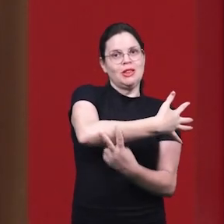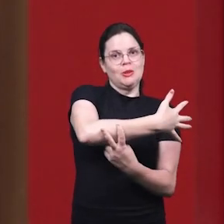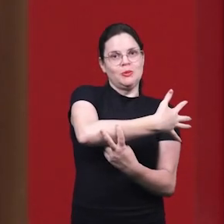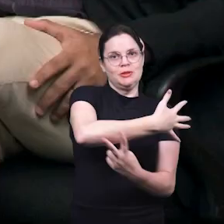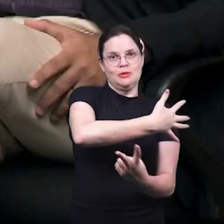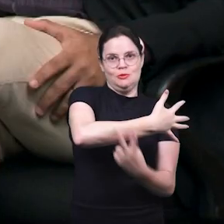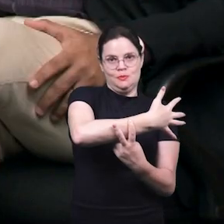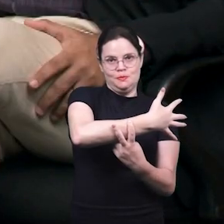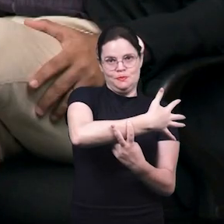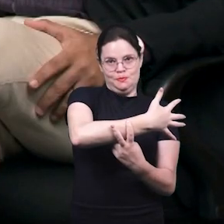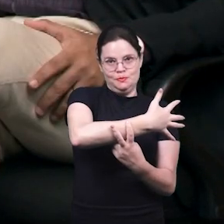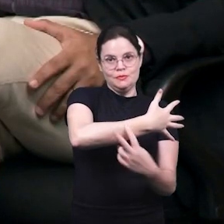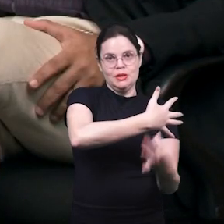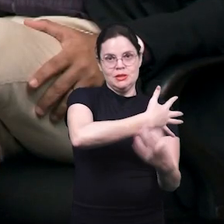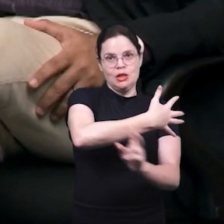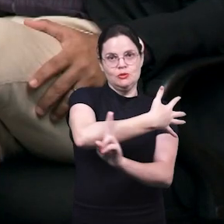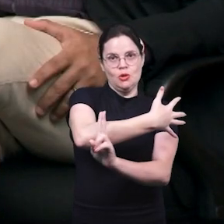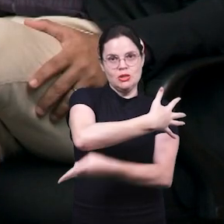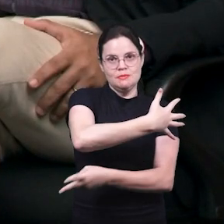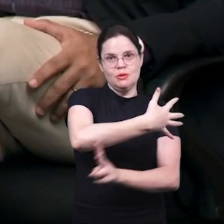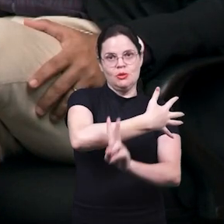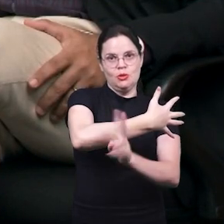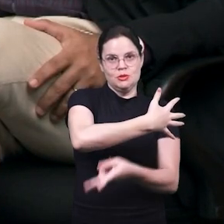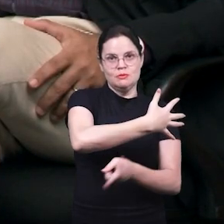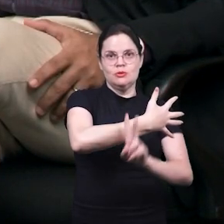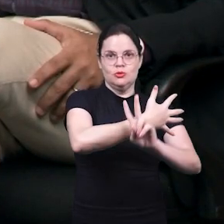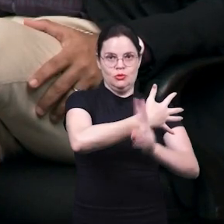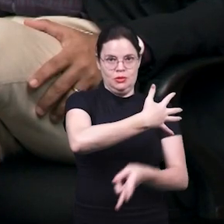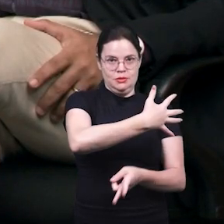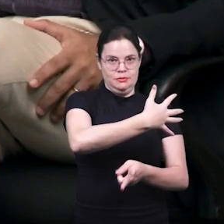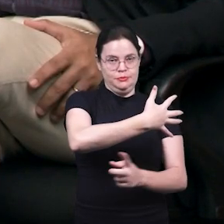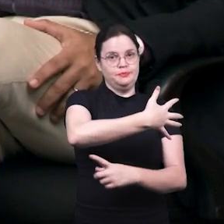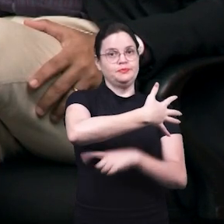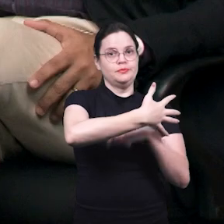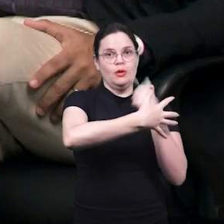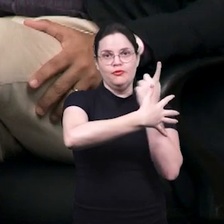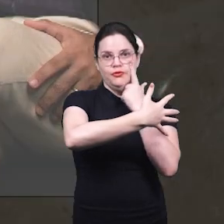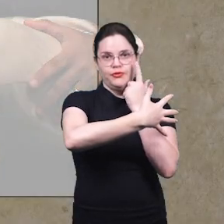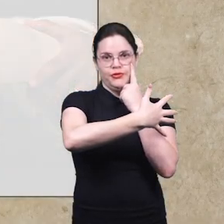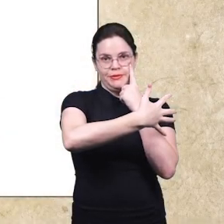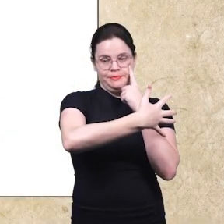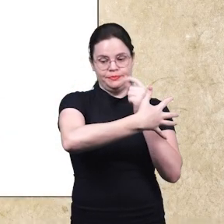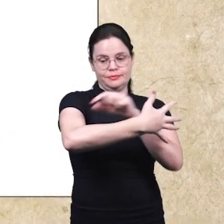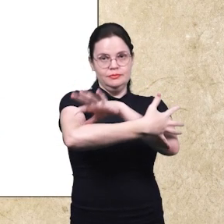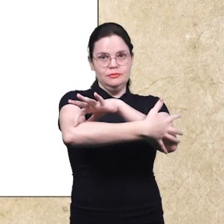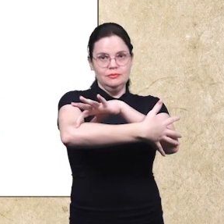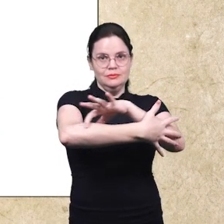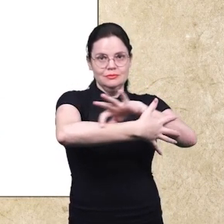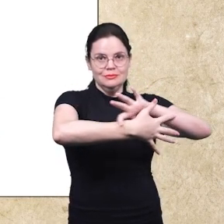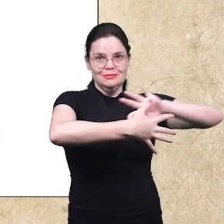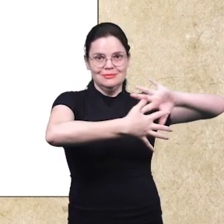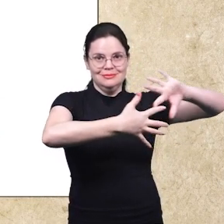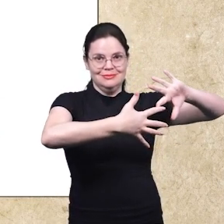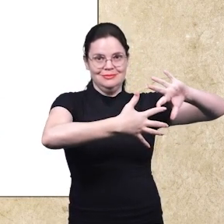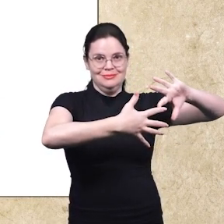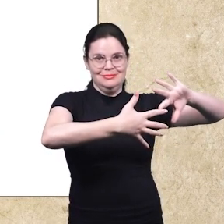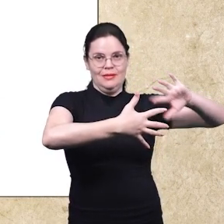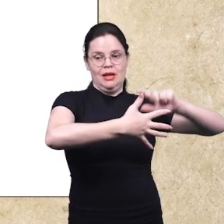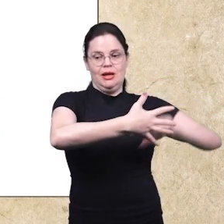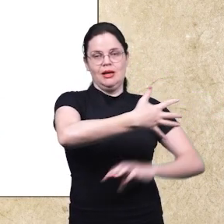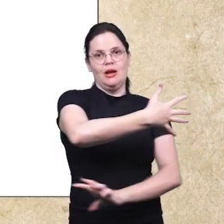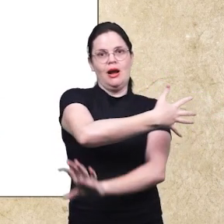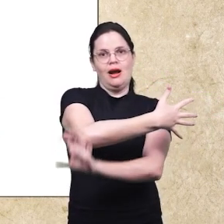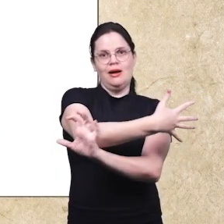reportando ao mapa, nós verificamos ali, olhando para a figueira, as